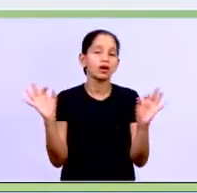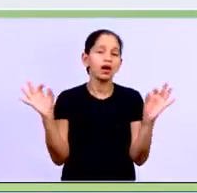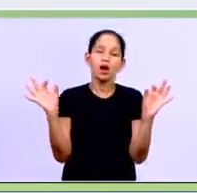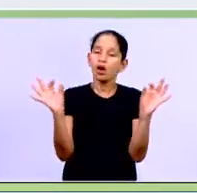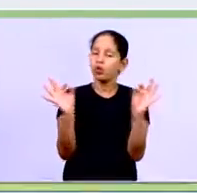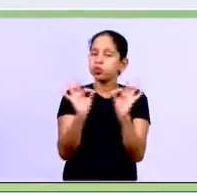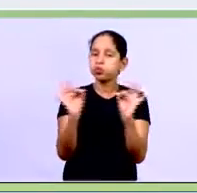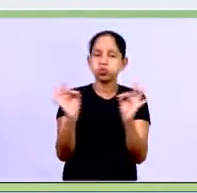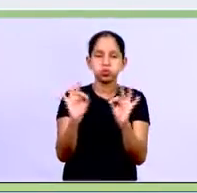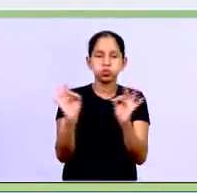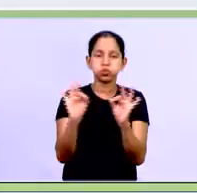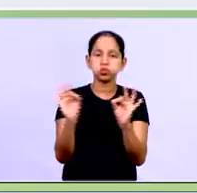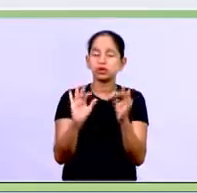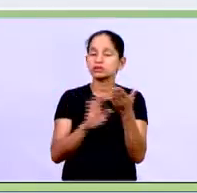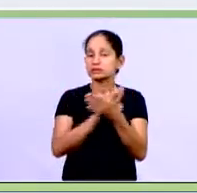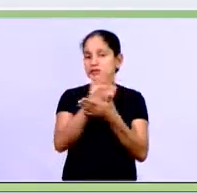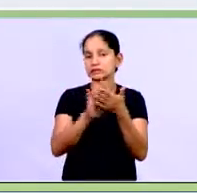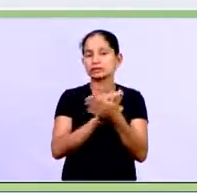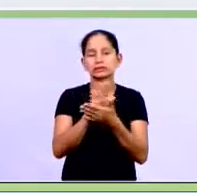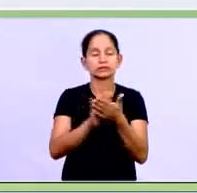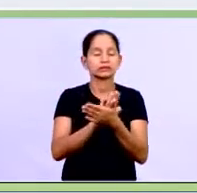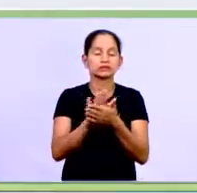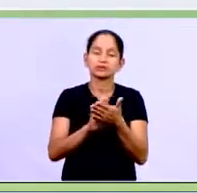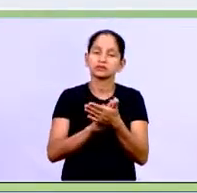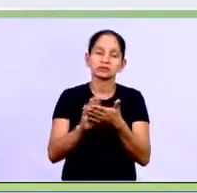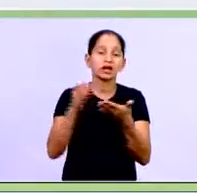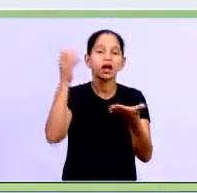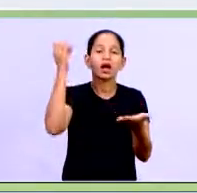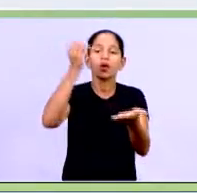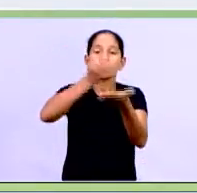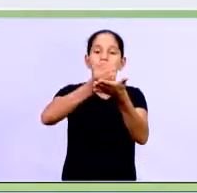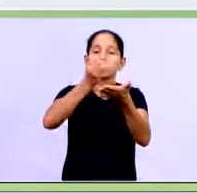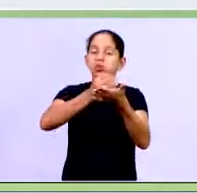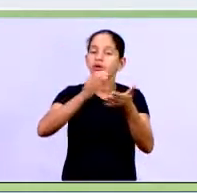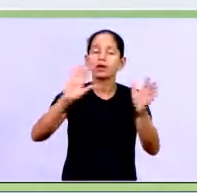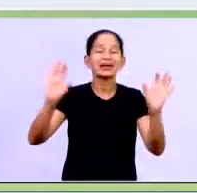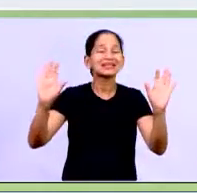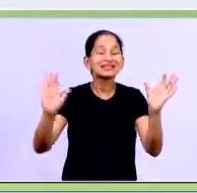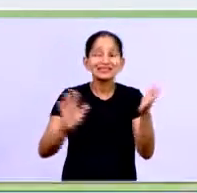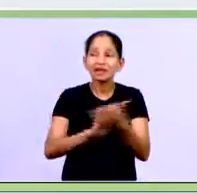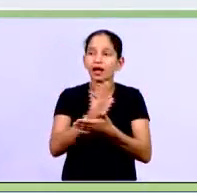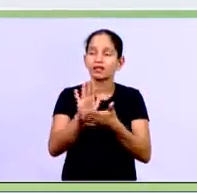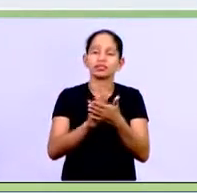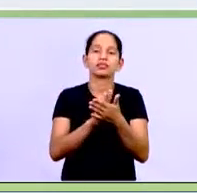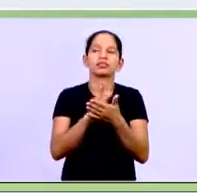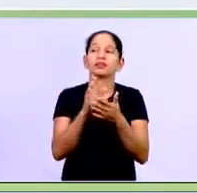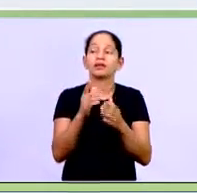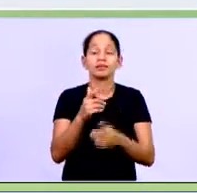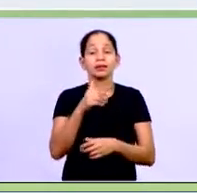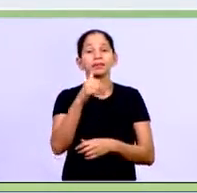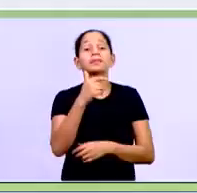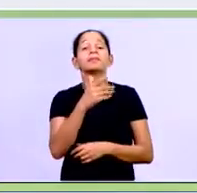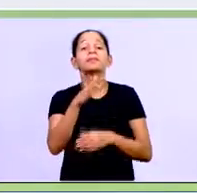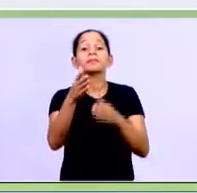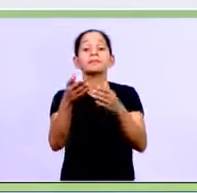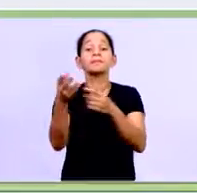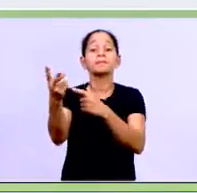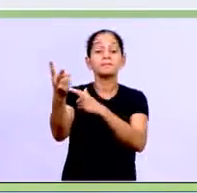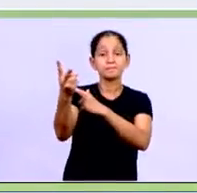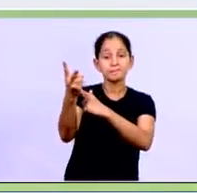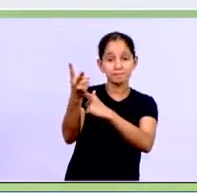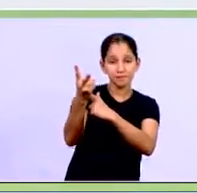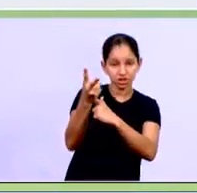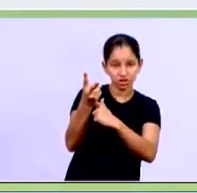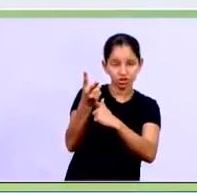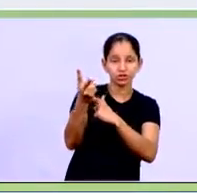consta dívida nenhuma, então não vai ter amortização nesse primeiro período, nem pagamento. Só que aí, o período inicial é o período que eu tomei